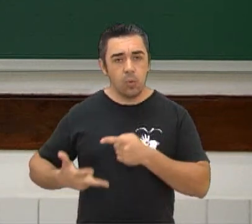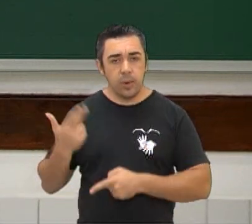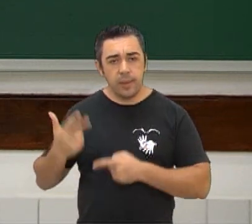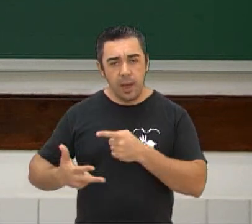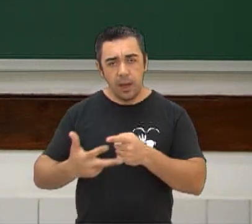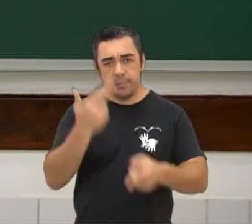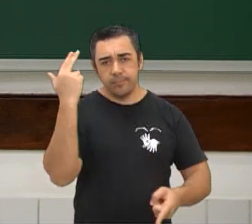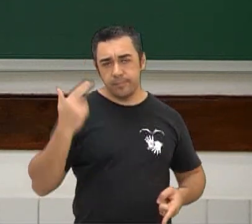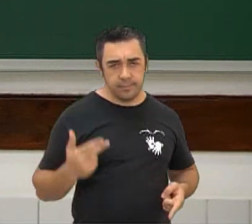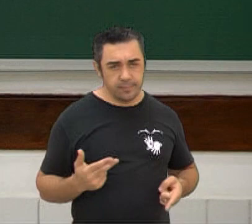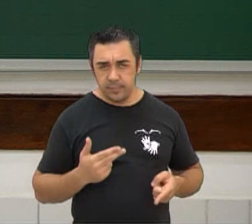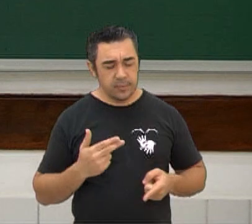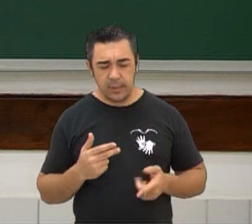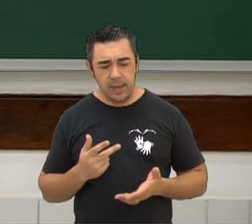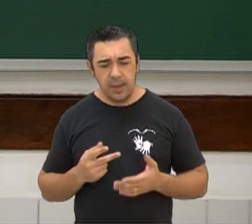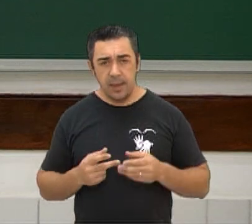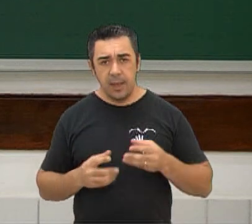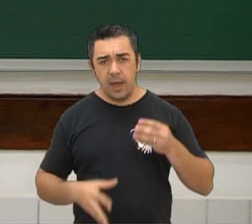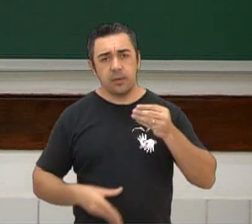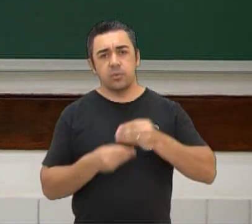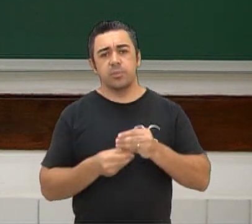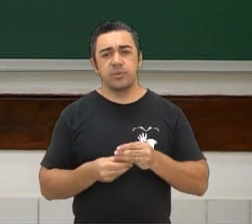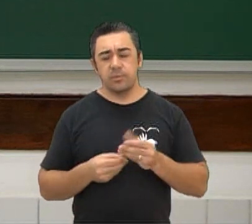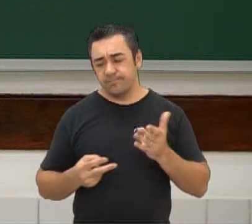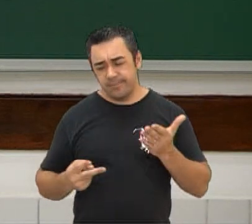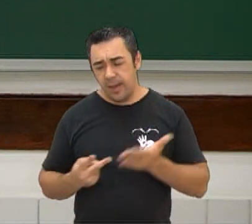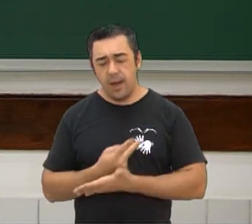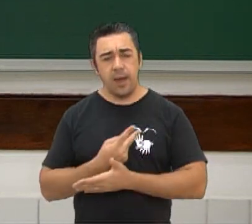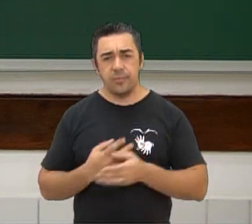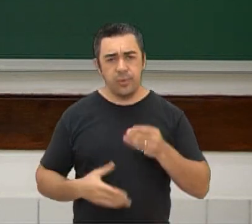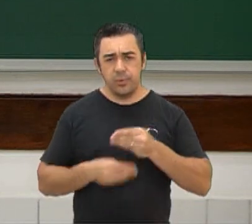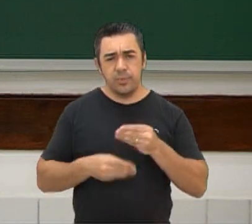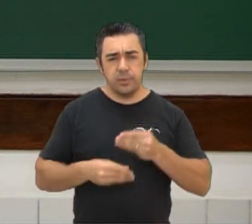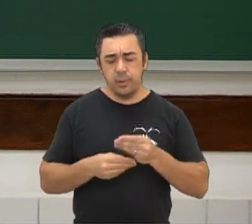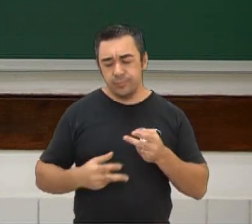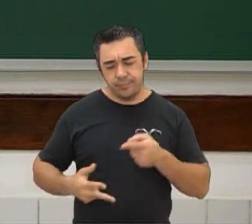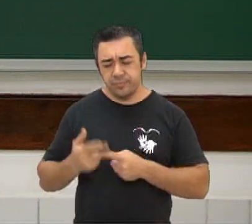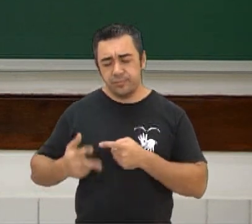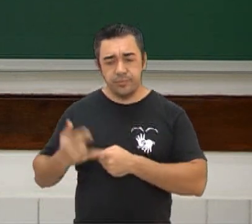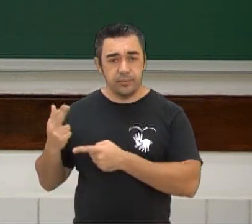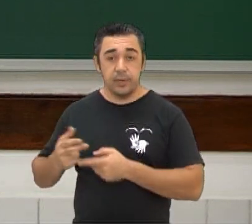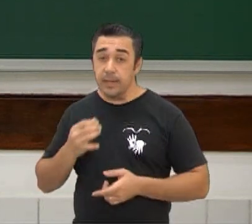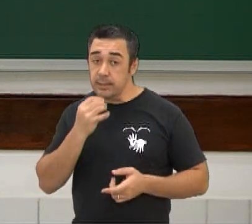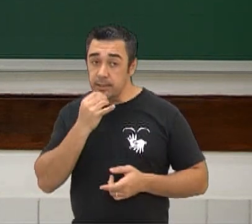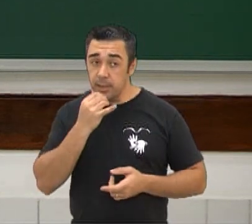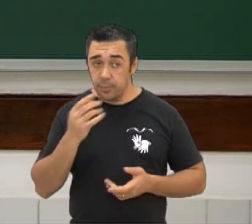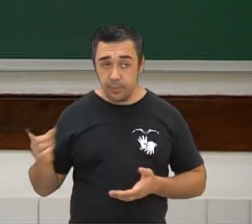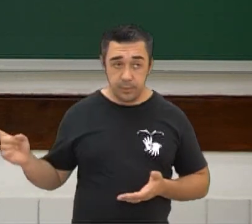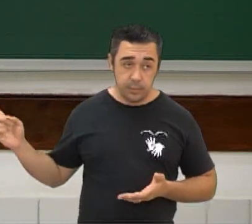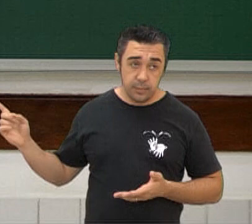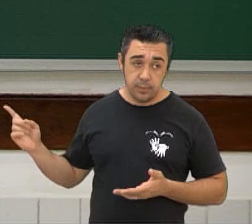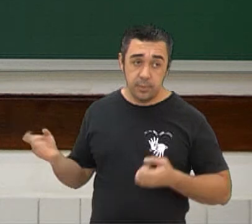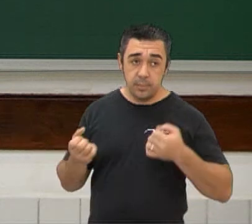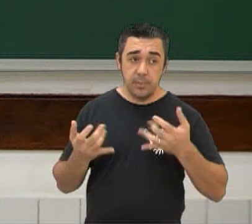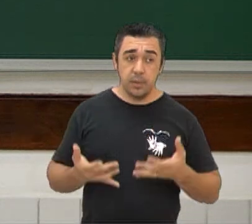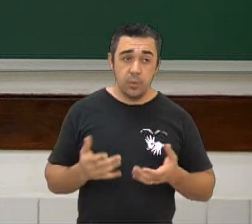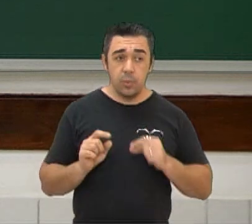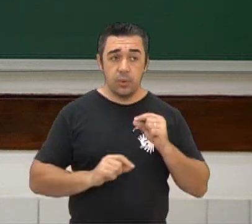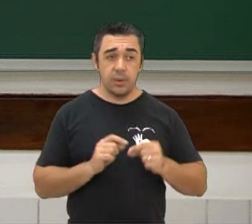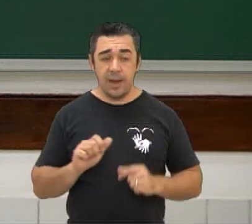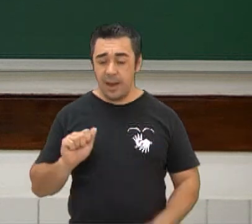cortar fora essas coisas que estão sobrando. Por exemplo, essa questão